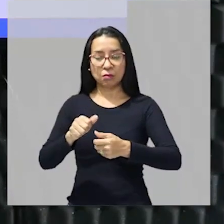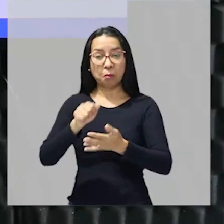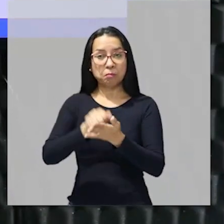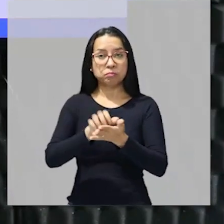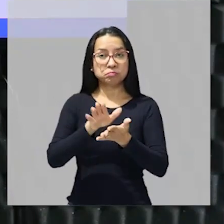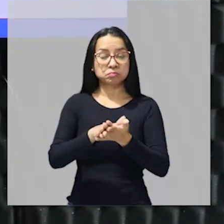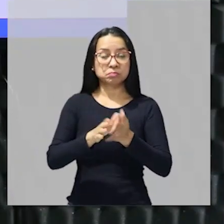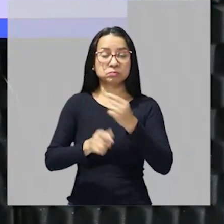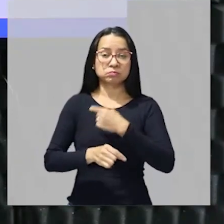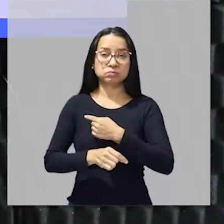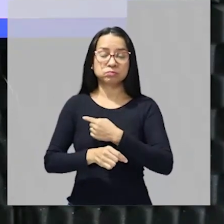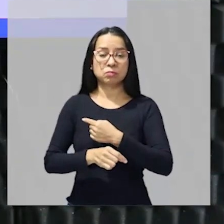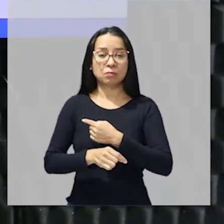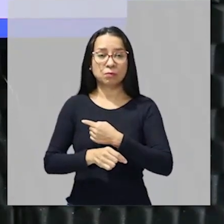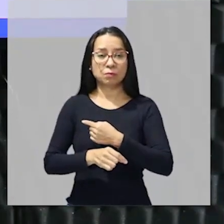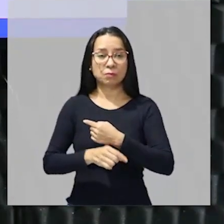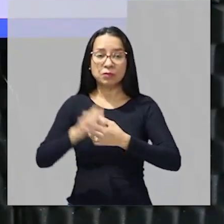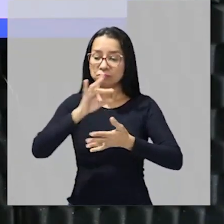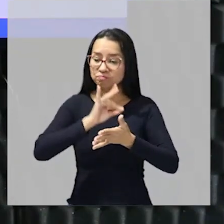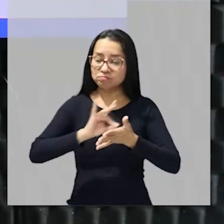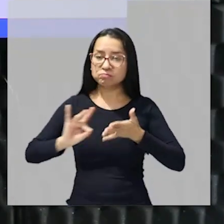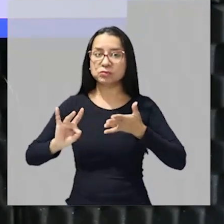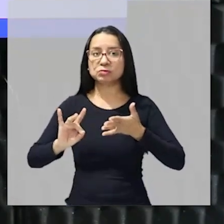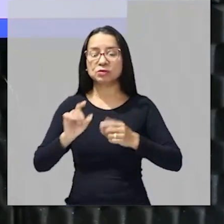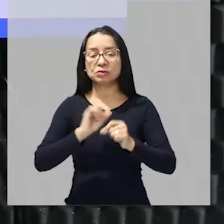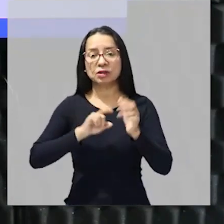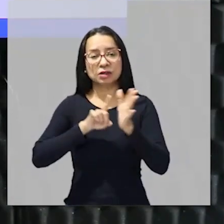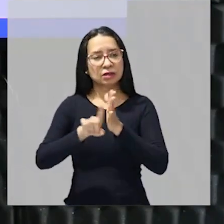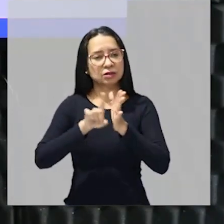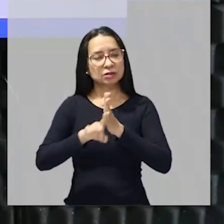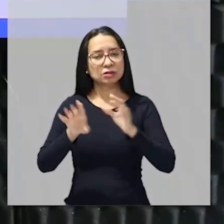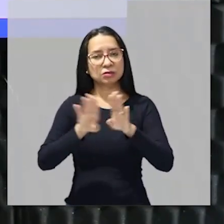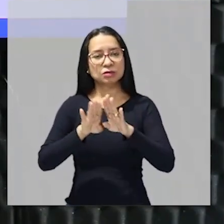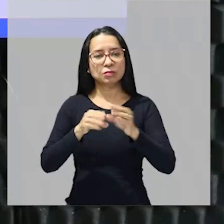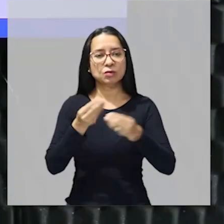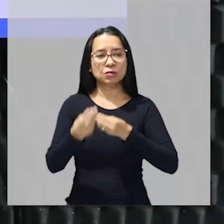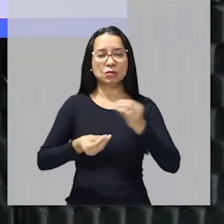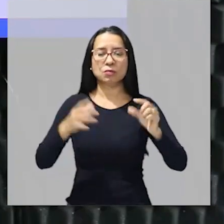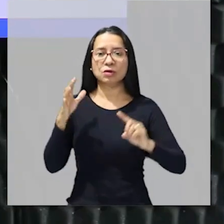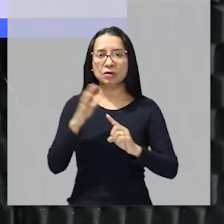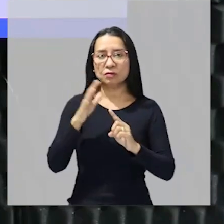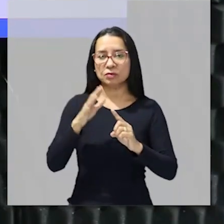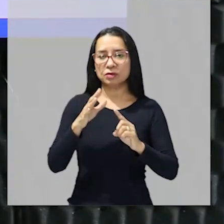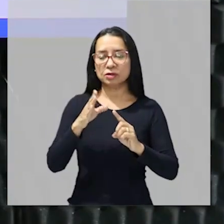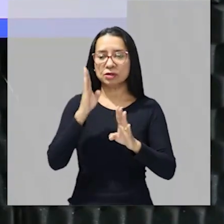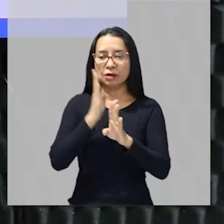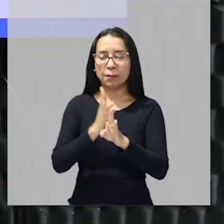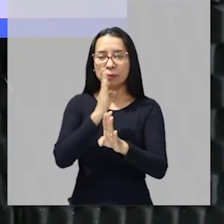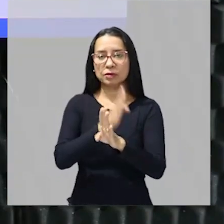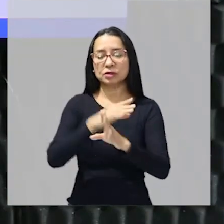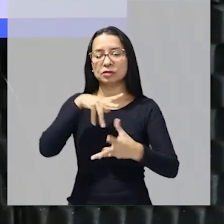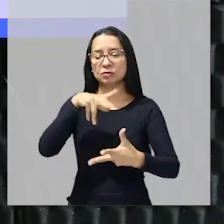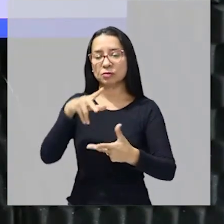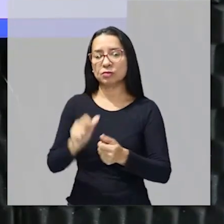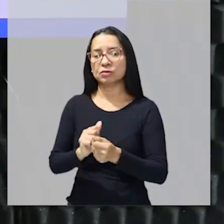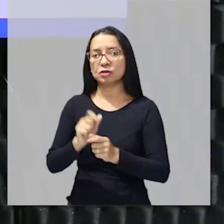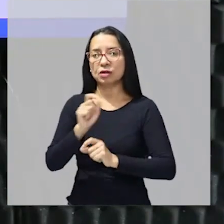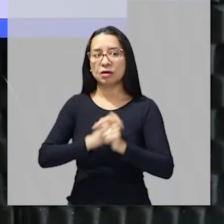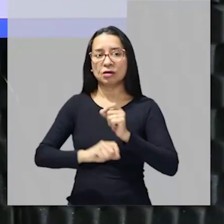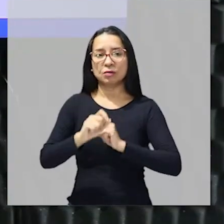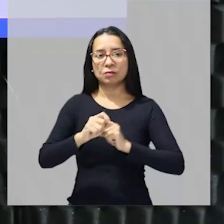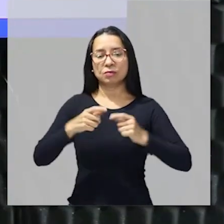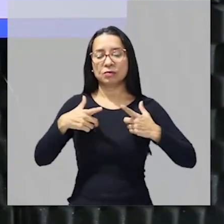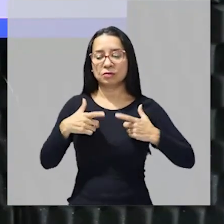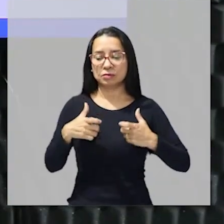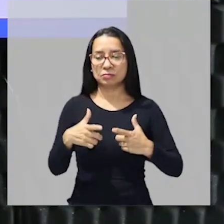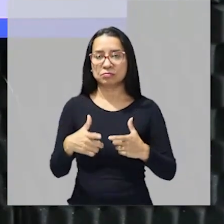Versalhes, e a questão, principalmente aqui, da influência da bipolarização mundial e da Guerra Fria. Então não é um espólio de